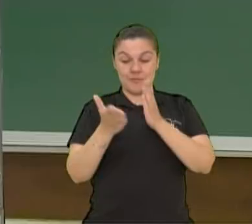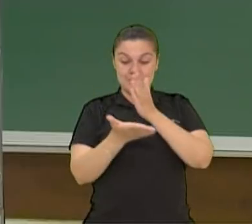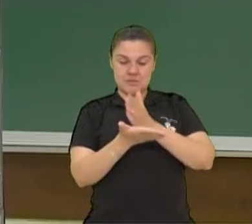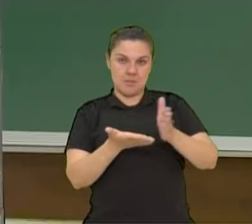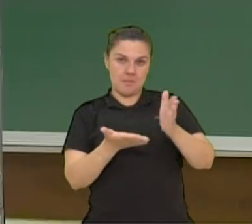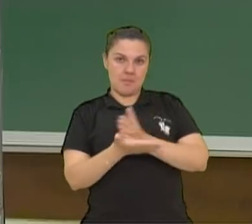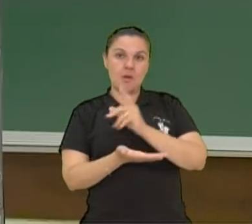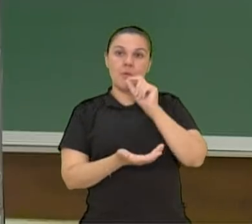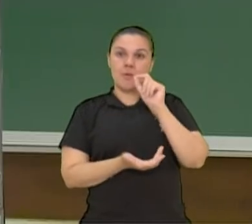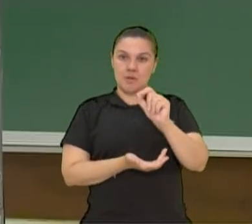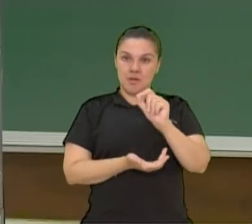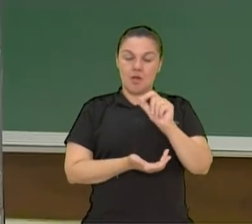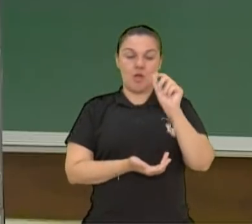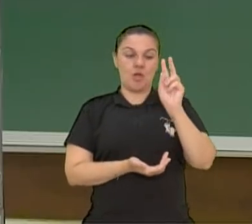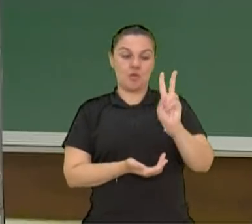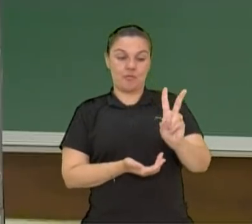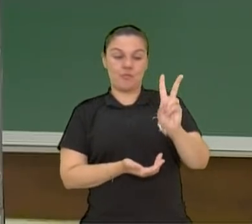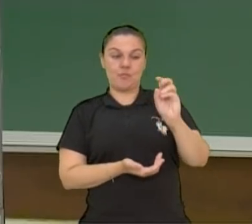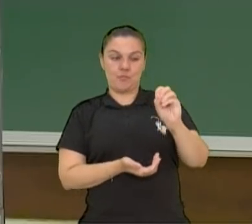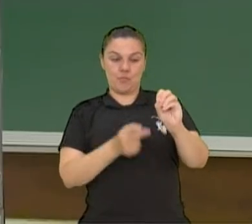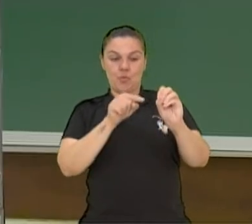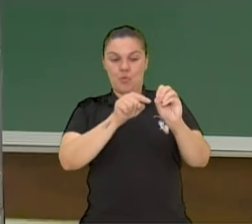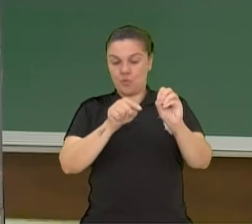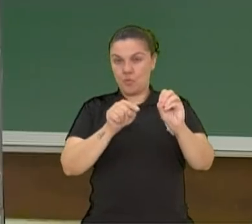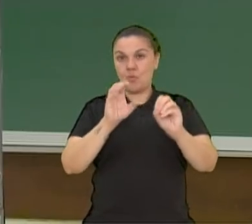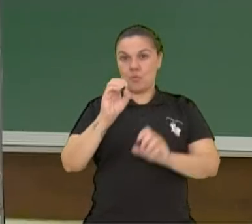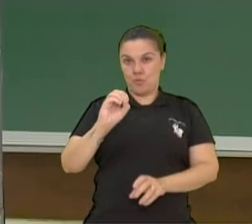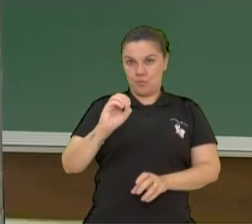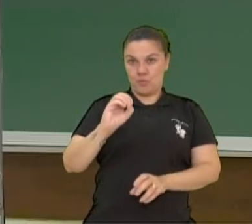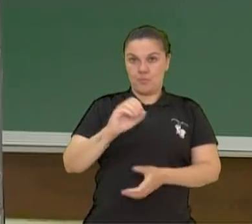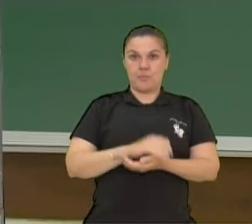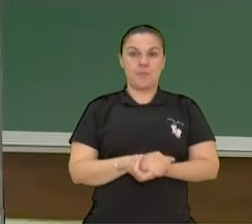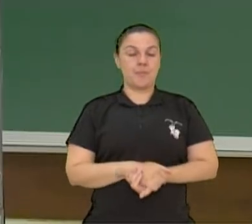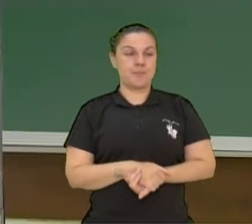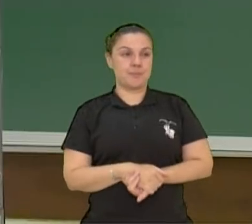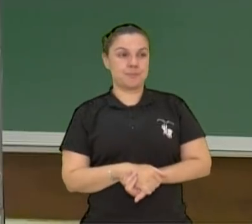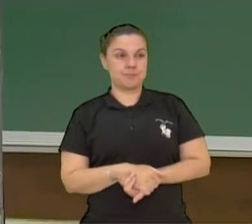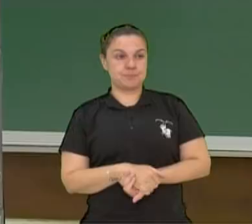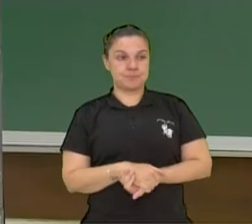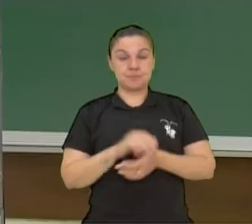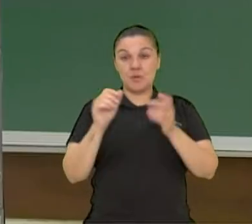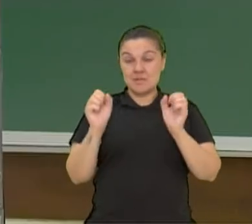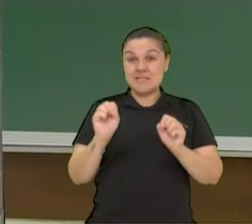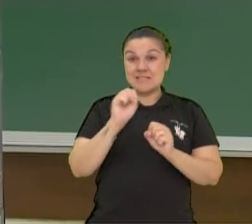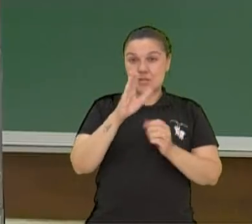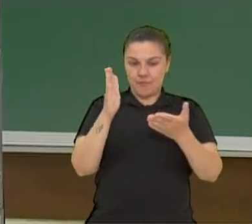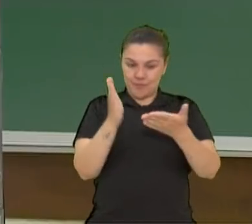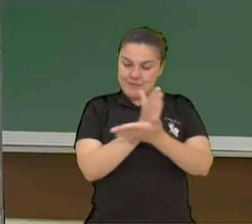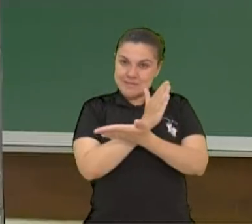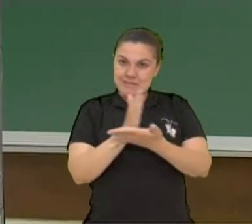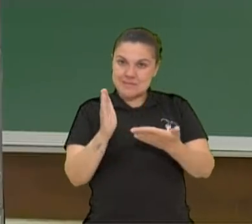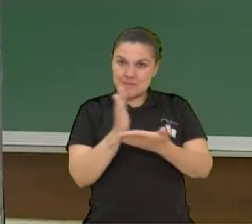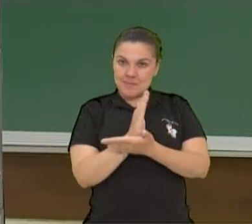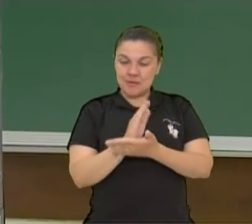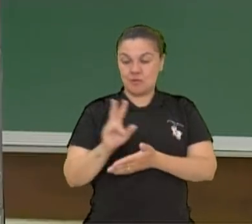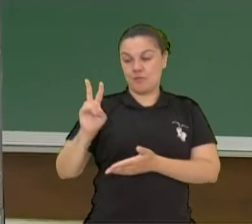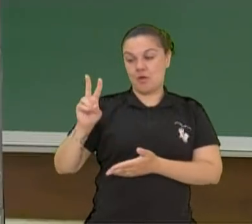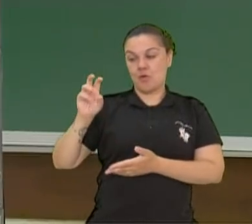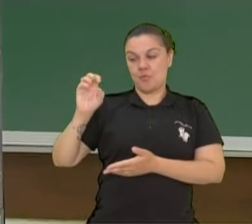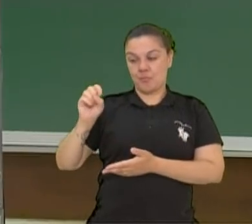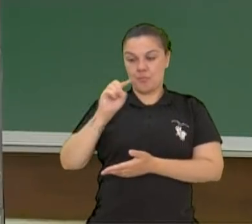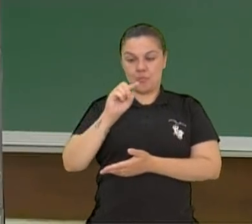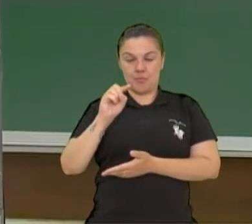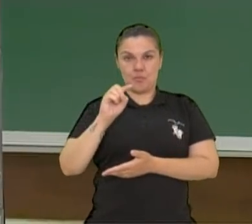separa, você tem ali uma dissílaba constituída por duas sílabas, né? Então, se for para fazer ali a separação das sílabas, a